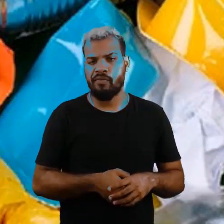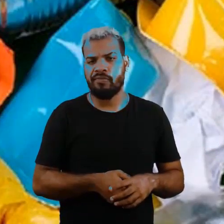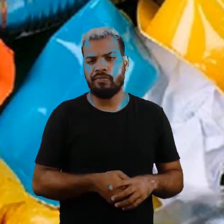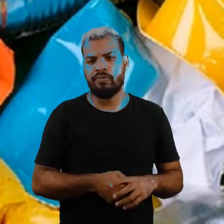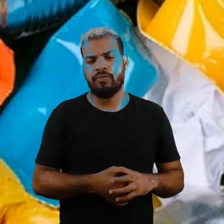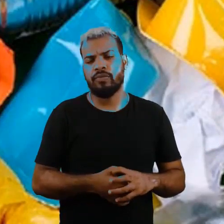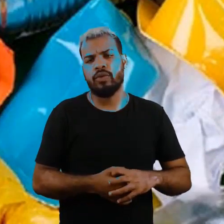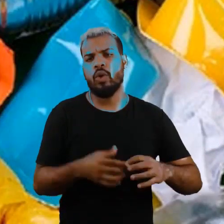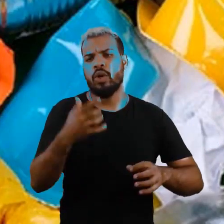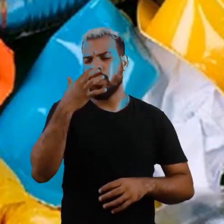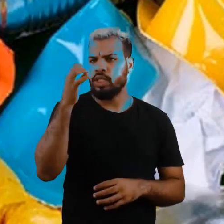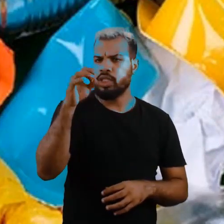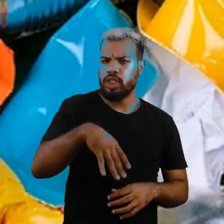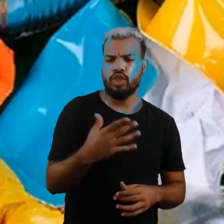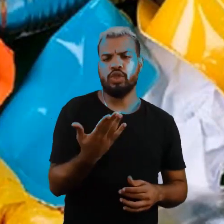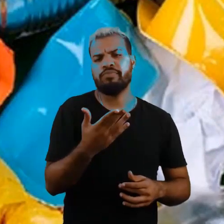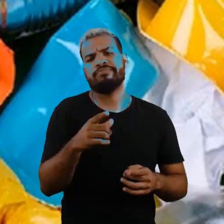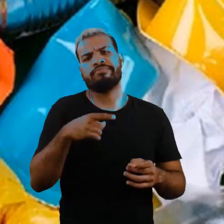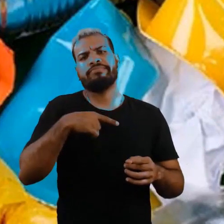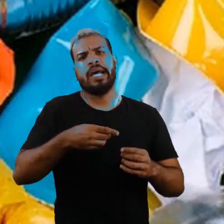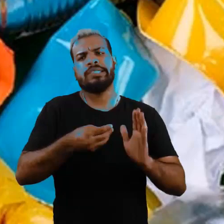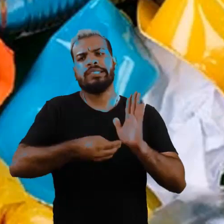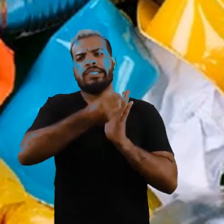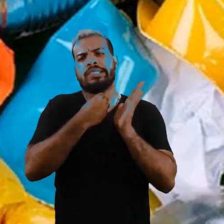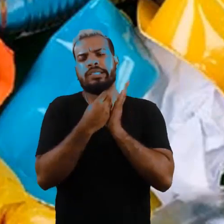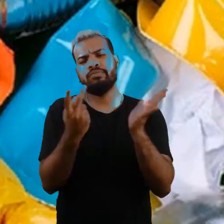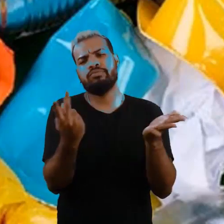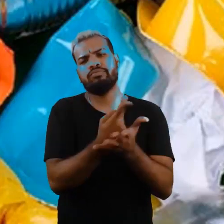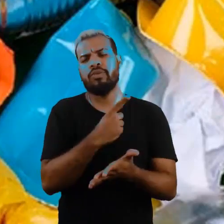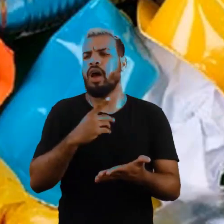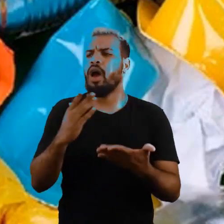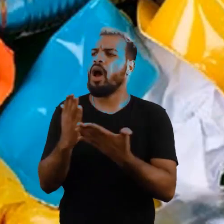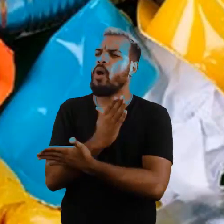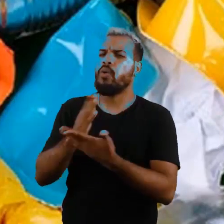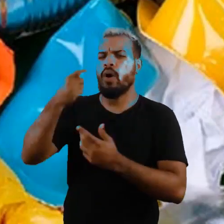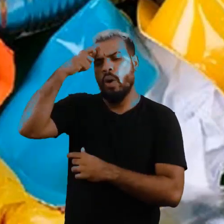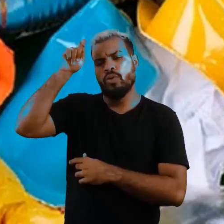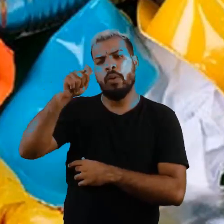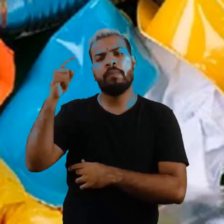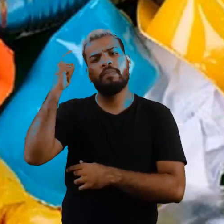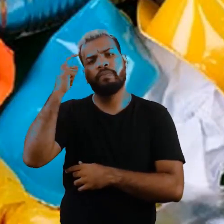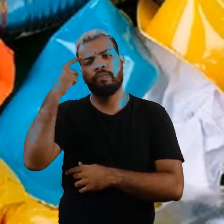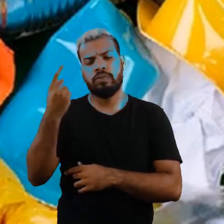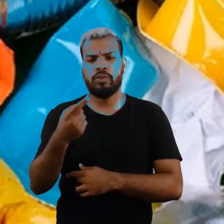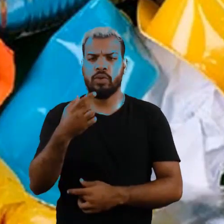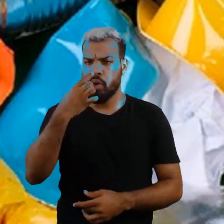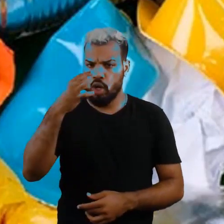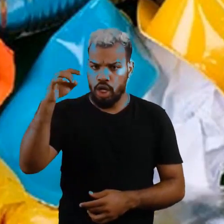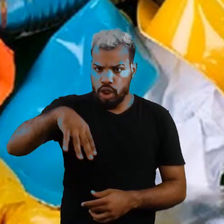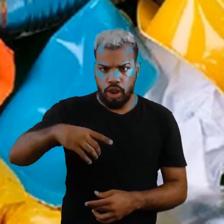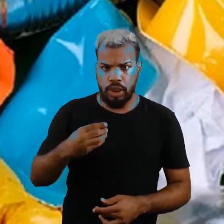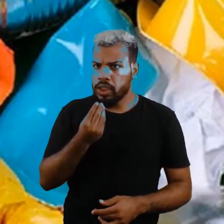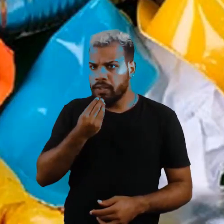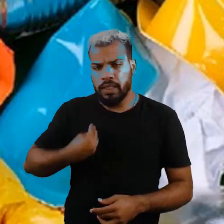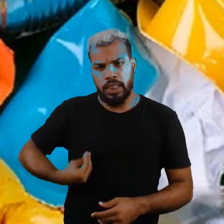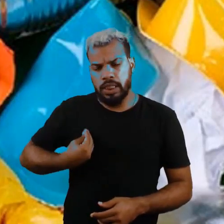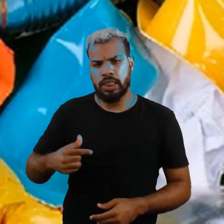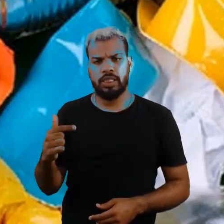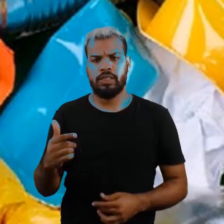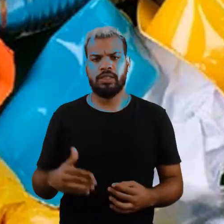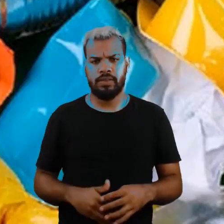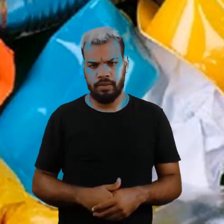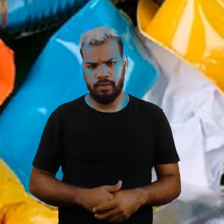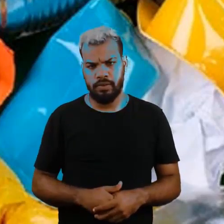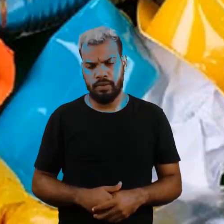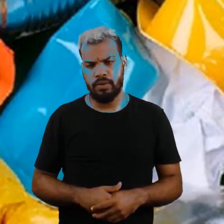entende como a ideia de um erro de design, né? Alguns autores questionam isso, mas a ideia é que o lixo não deveria existir. O